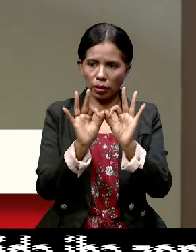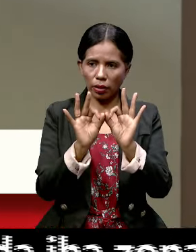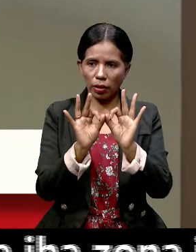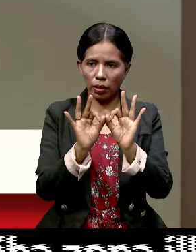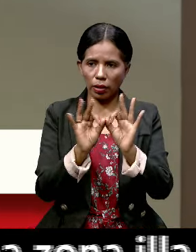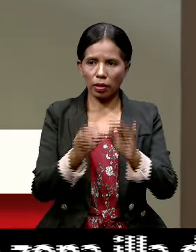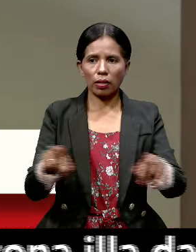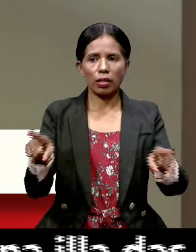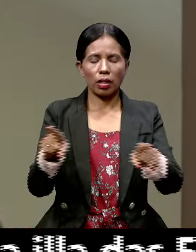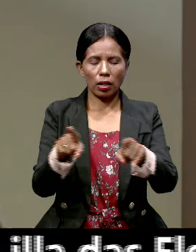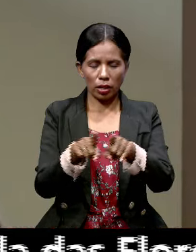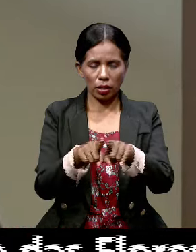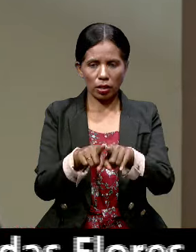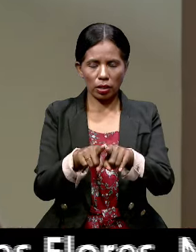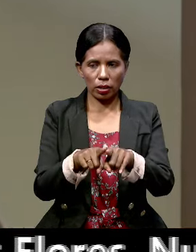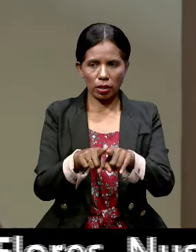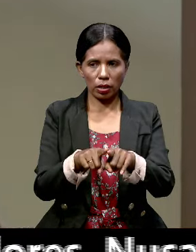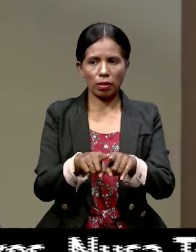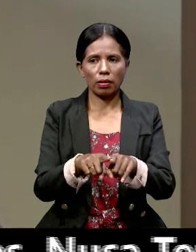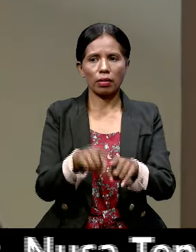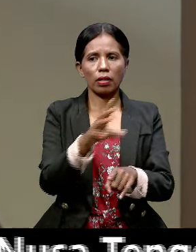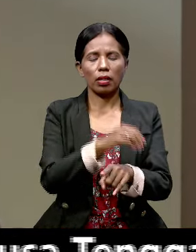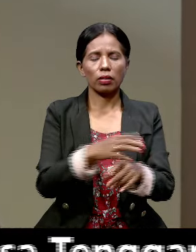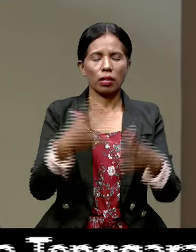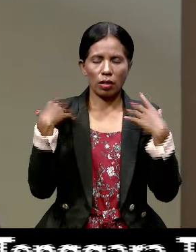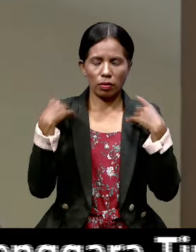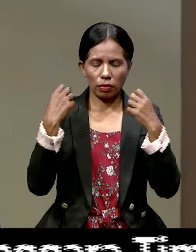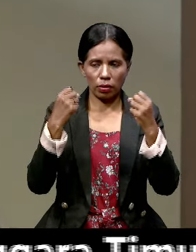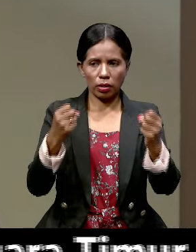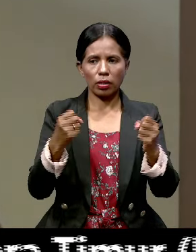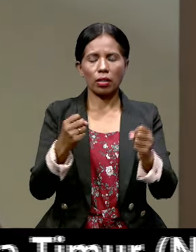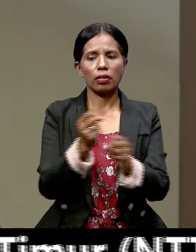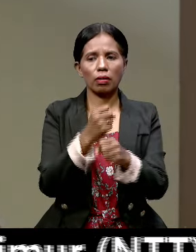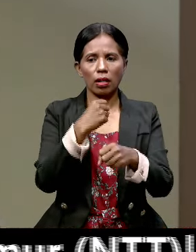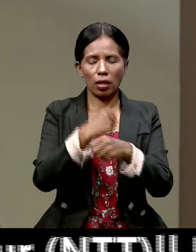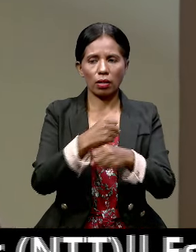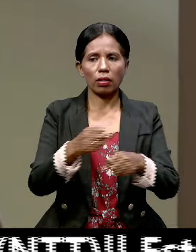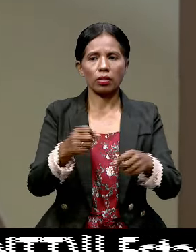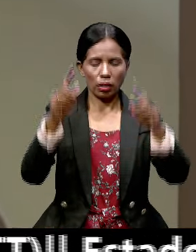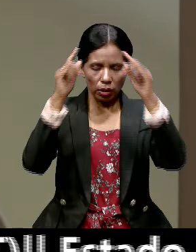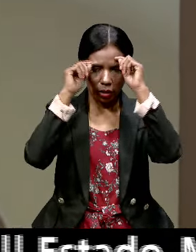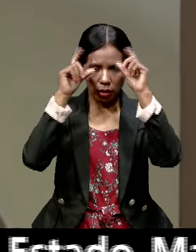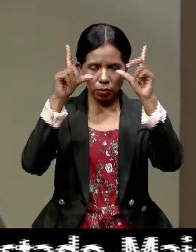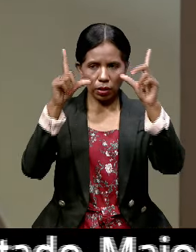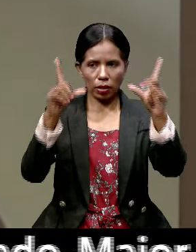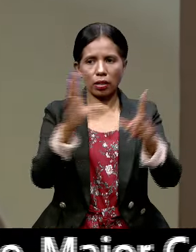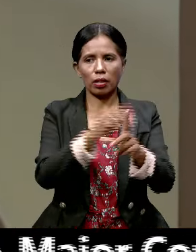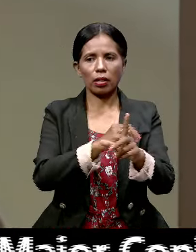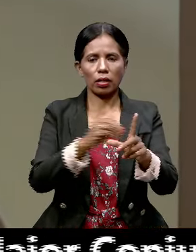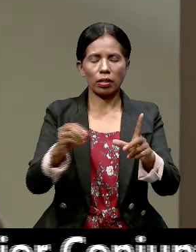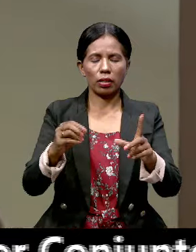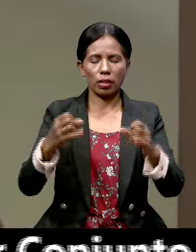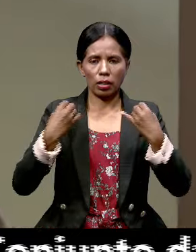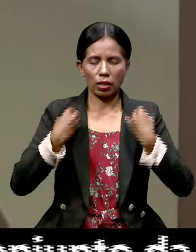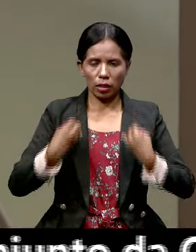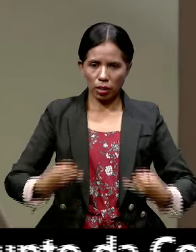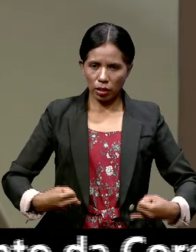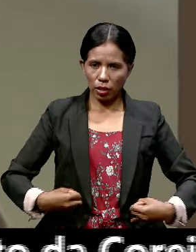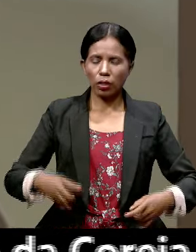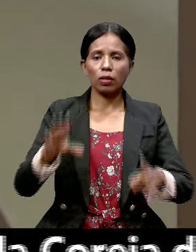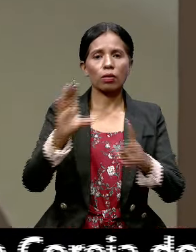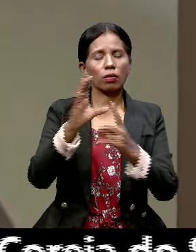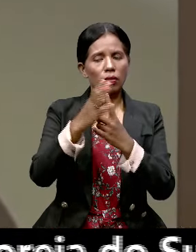nessa meio ida, a tu reforça, no hametim, Timor-Leste, minha identidade cultural,